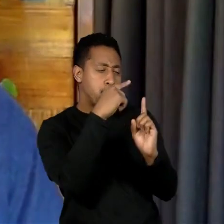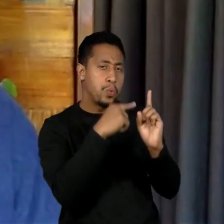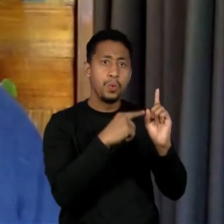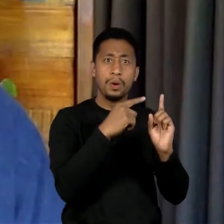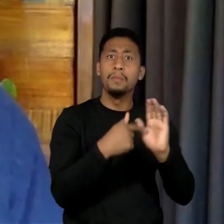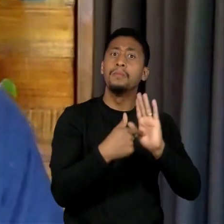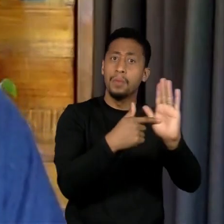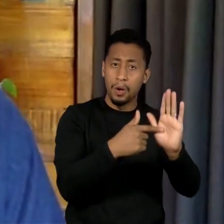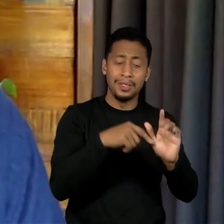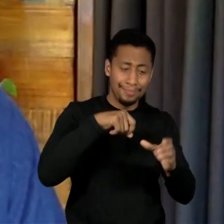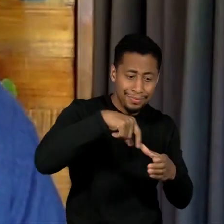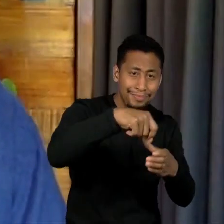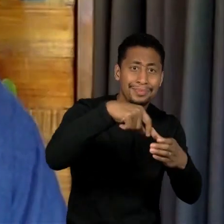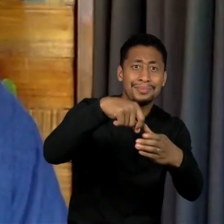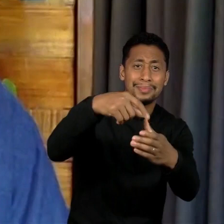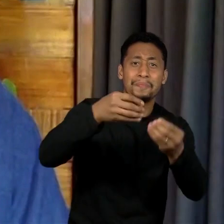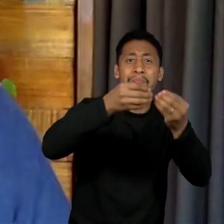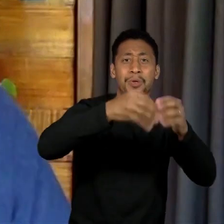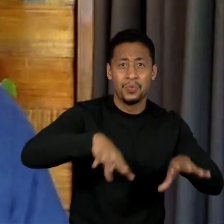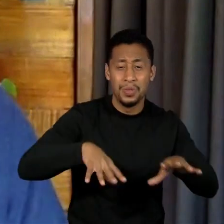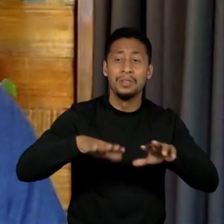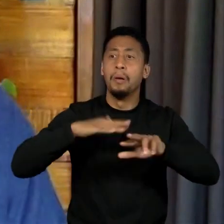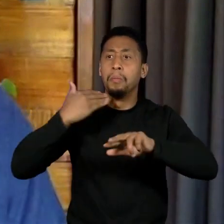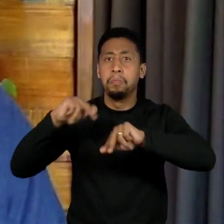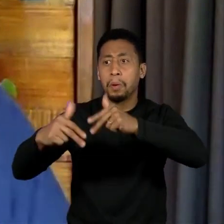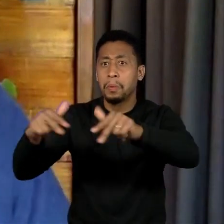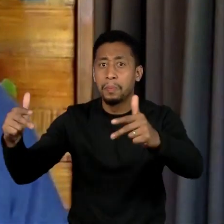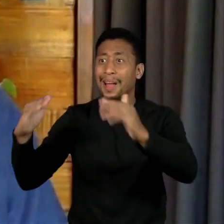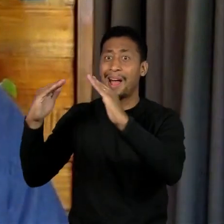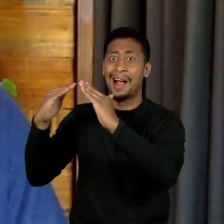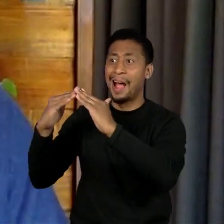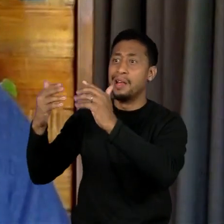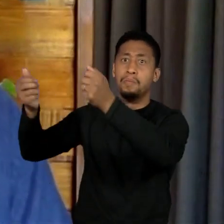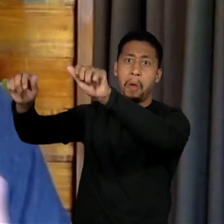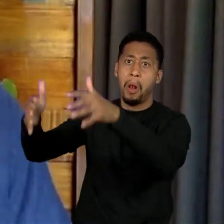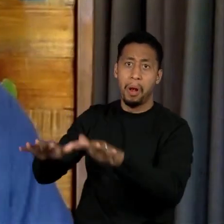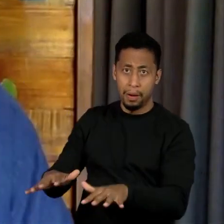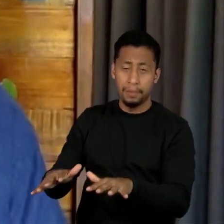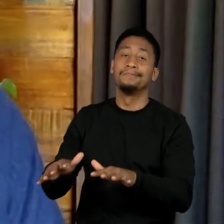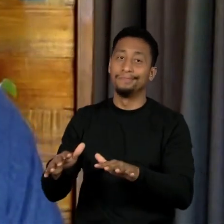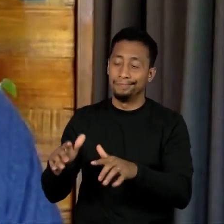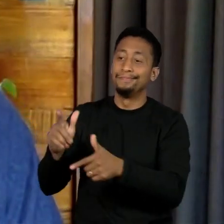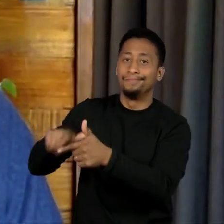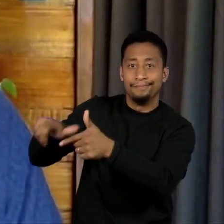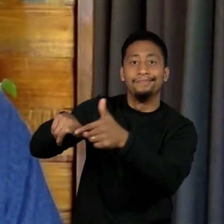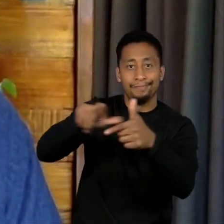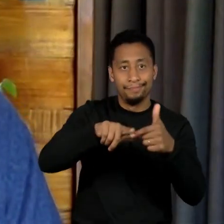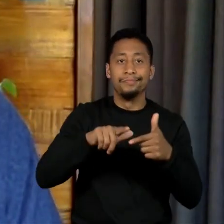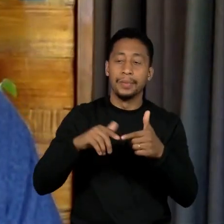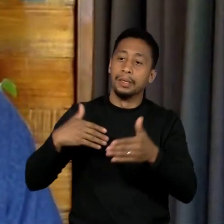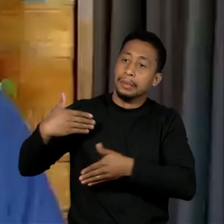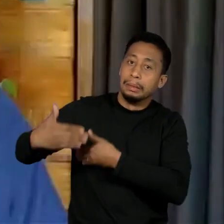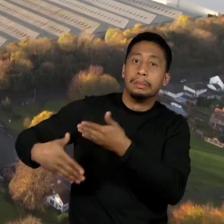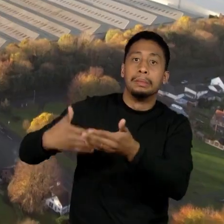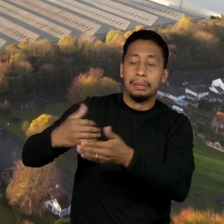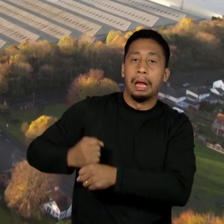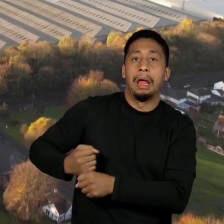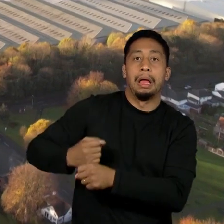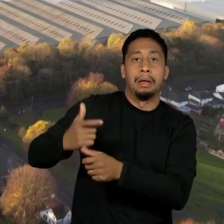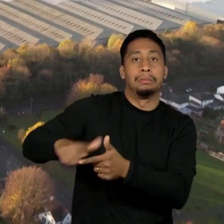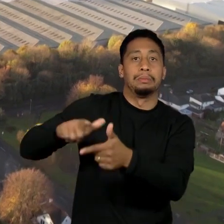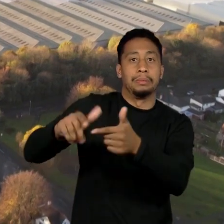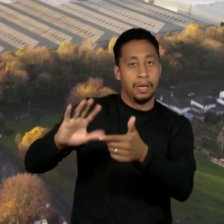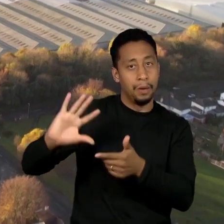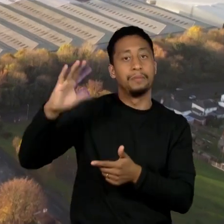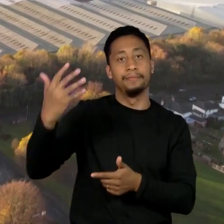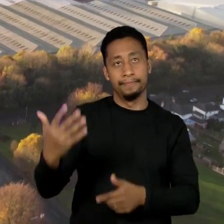de vidas, perda de casas. São prejuízos imensos, incontáveis e que vão se acumulando no decorrer do tempo.